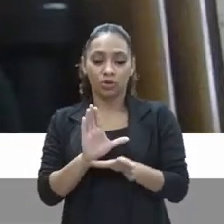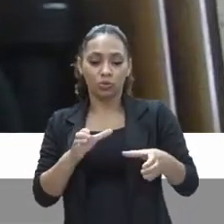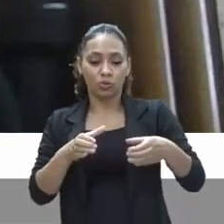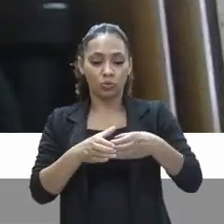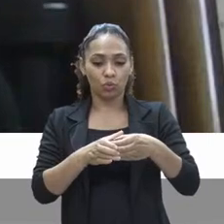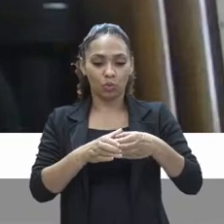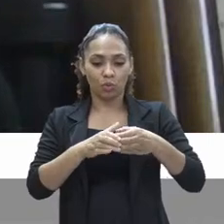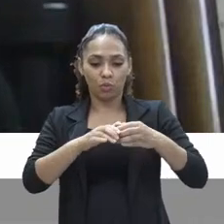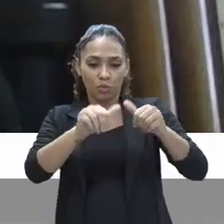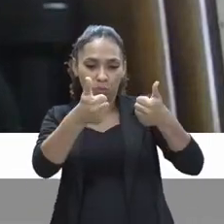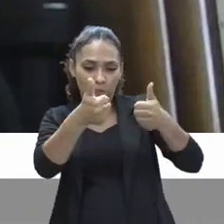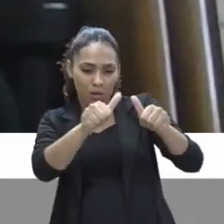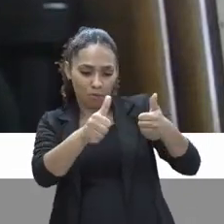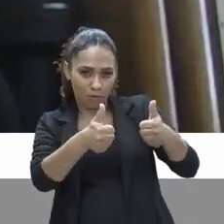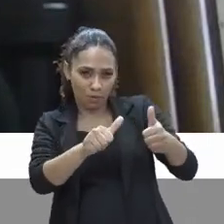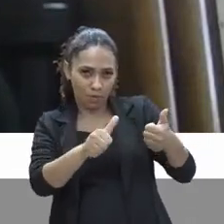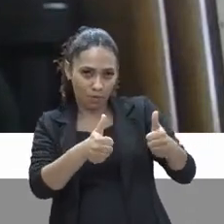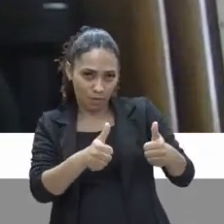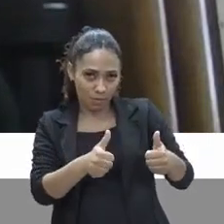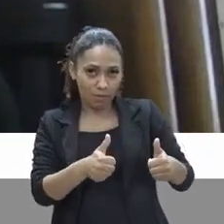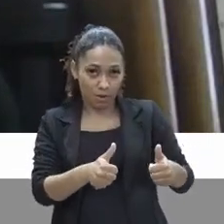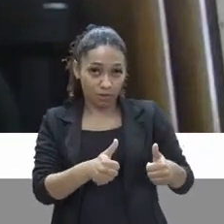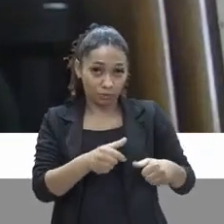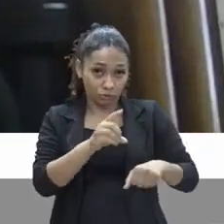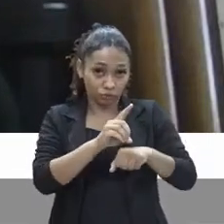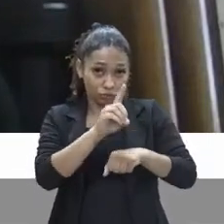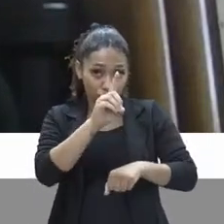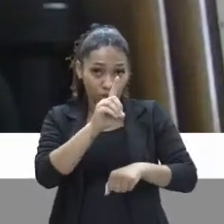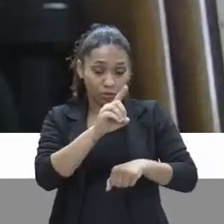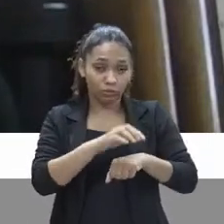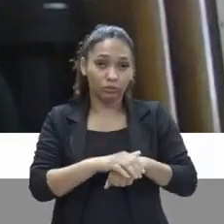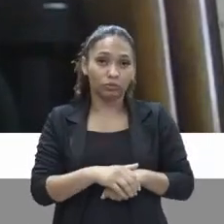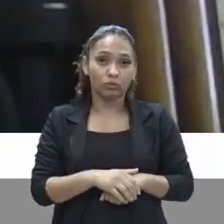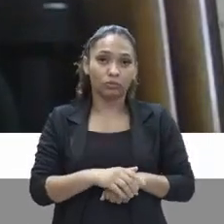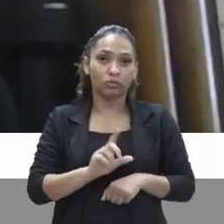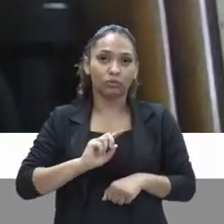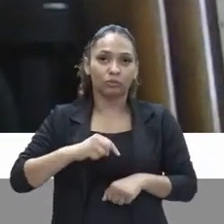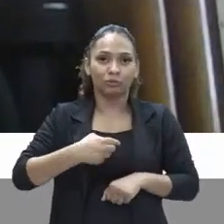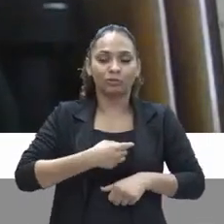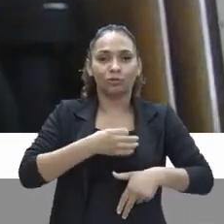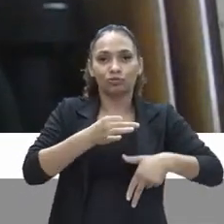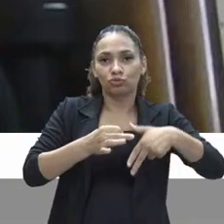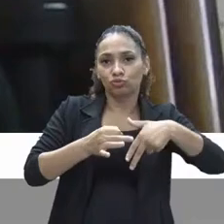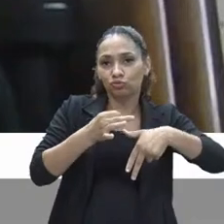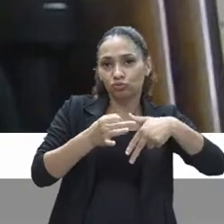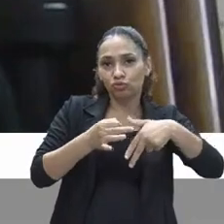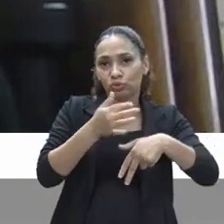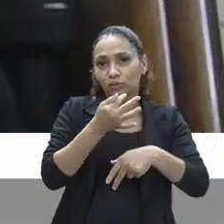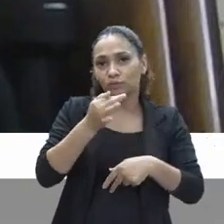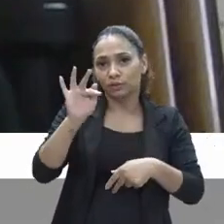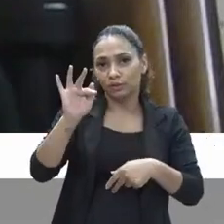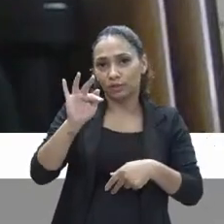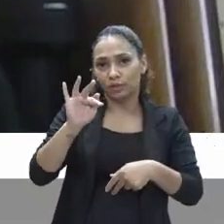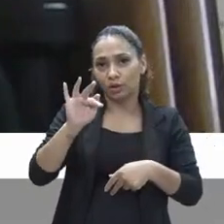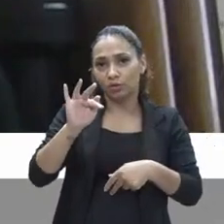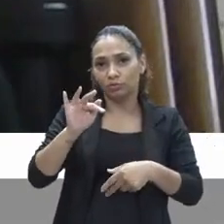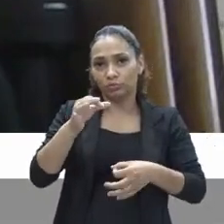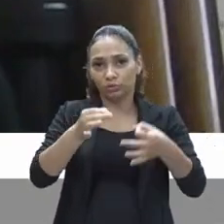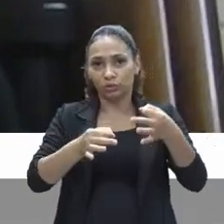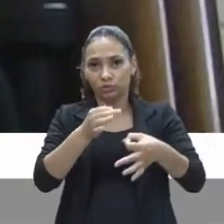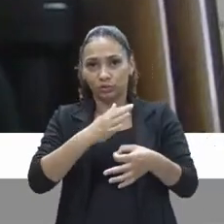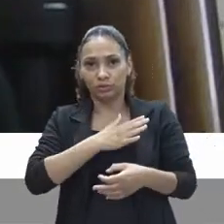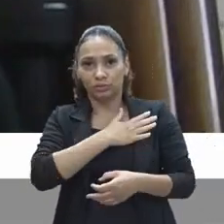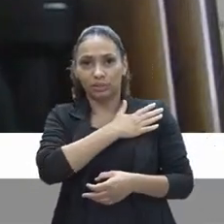da tese de doutorado do nosso juiz federal da Justiça Militar, doutor